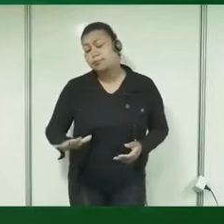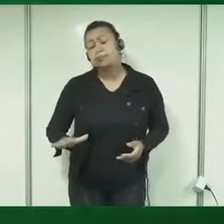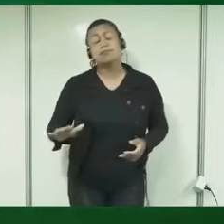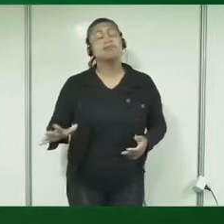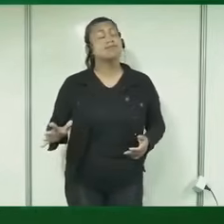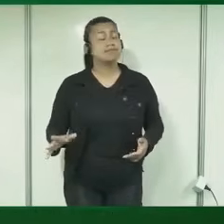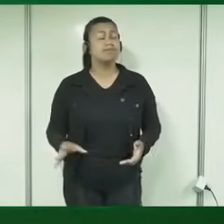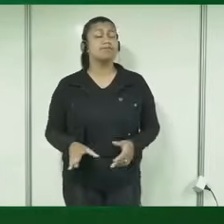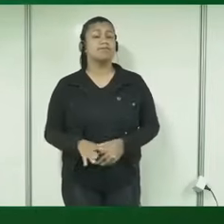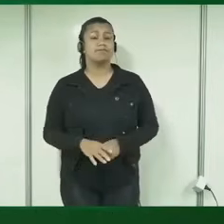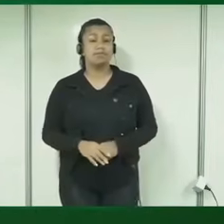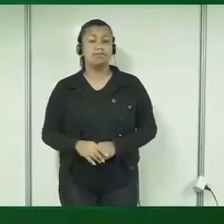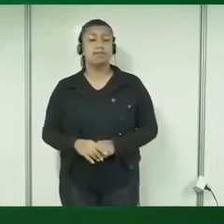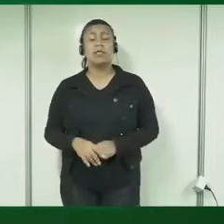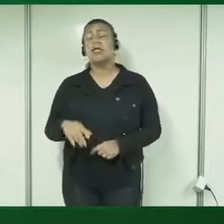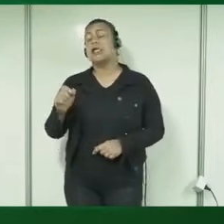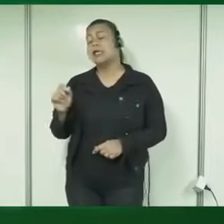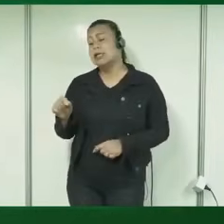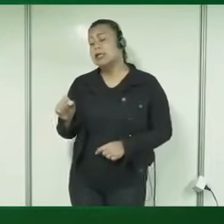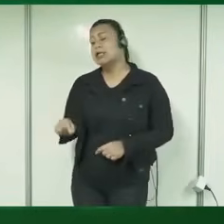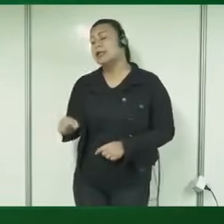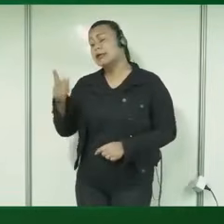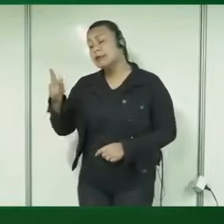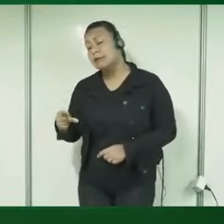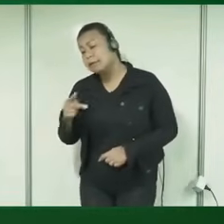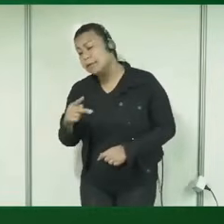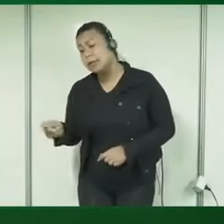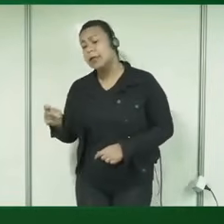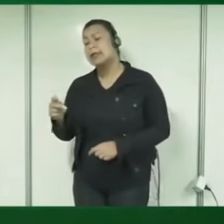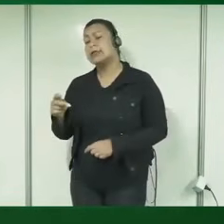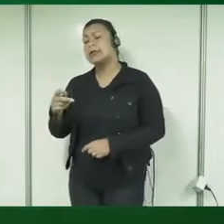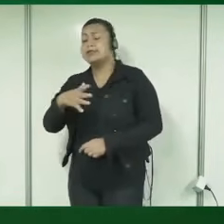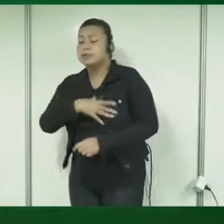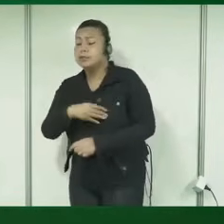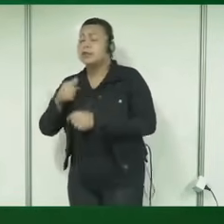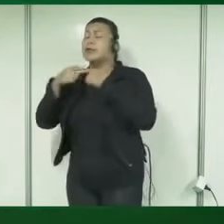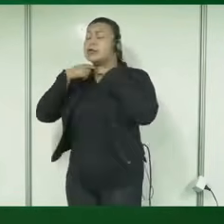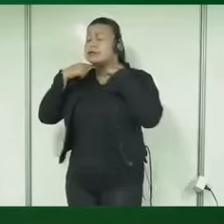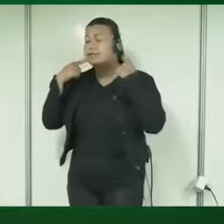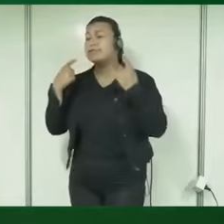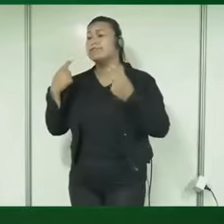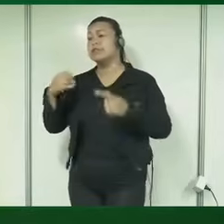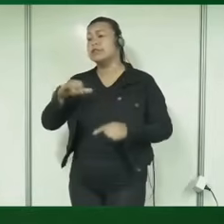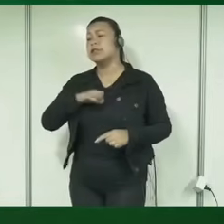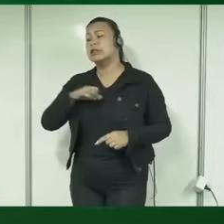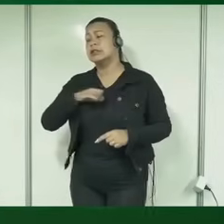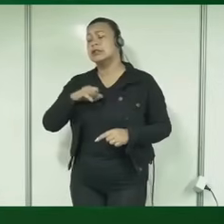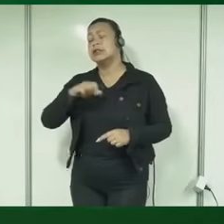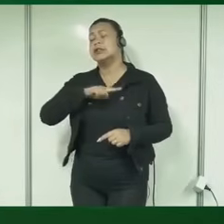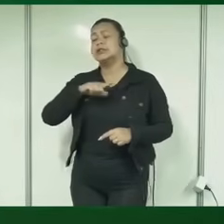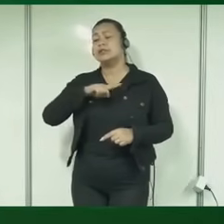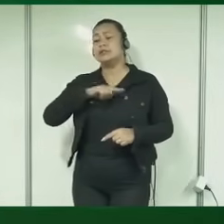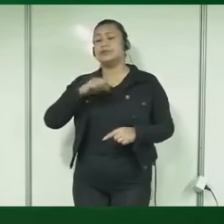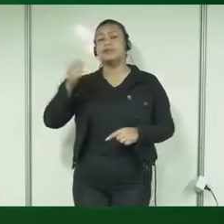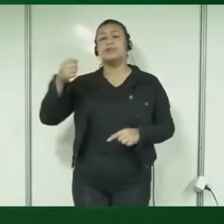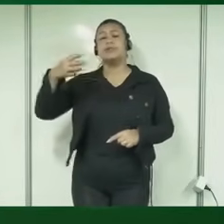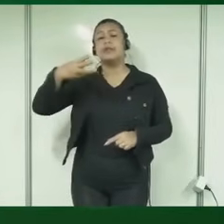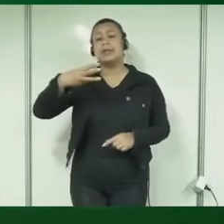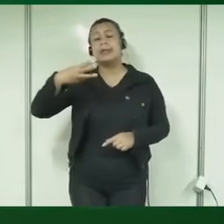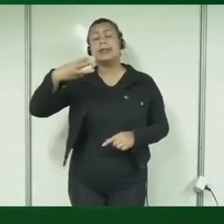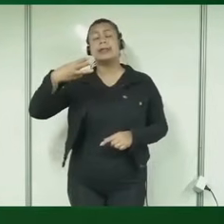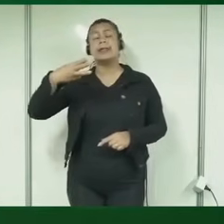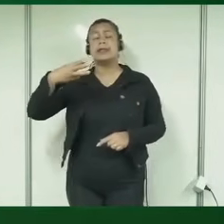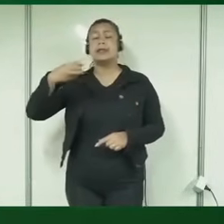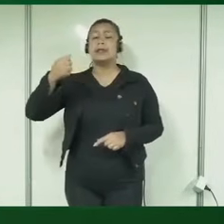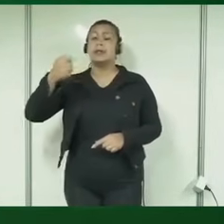nós perdemos o nosso filho de 30 e poucos anos e lá em casa ninguém mais viveu. Veja a diferença. Uma mãe me diz: